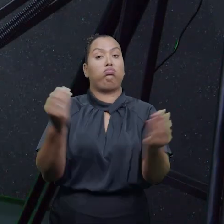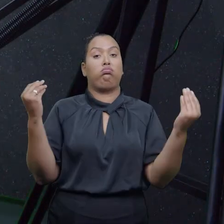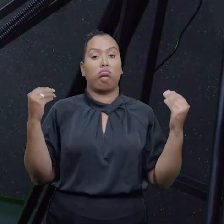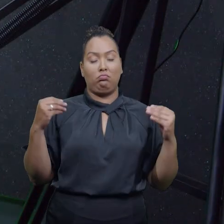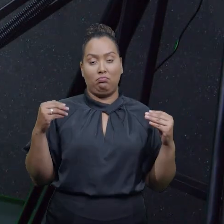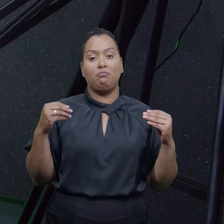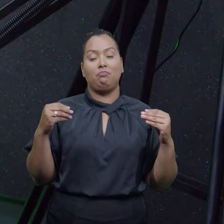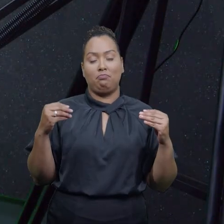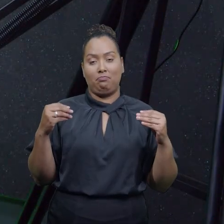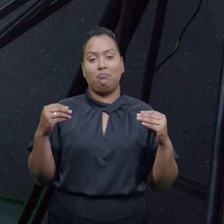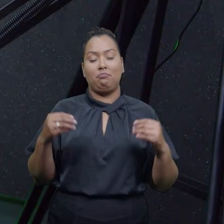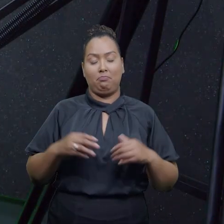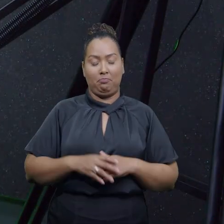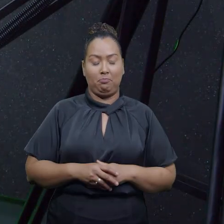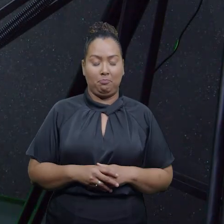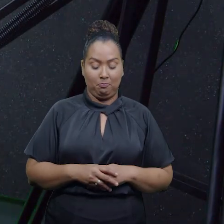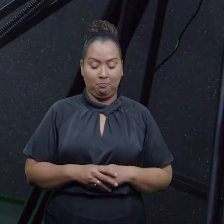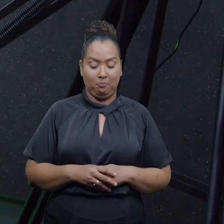de rua.